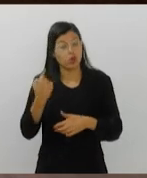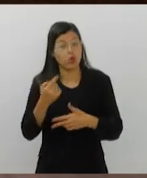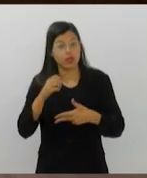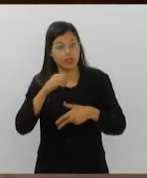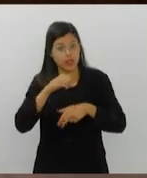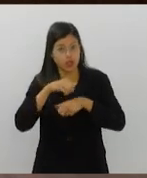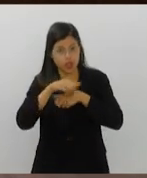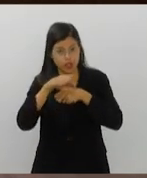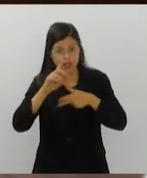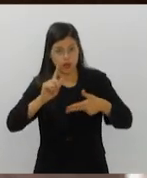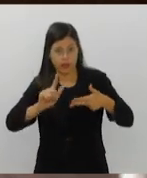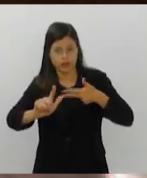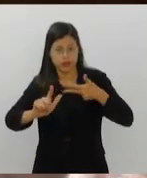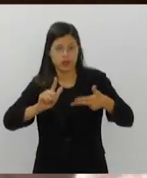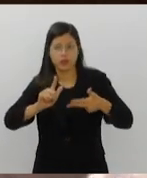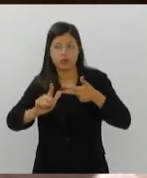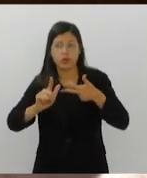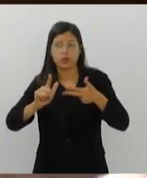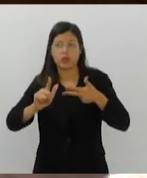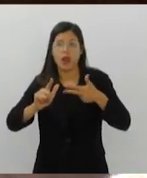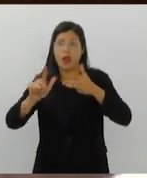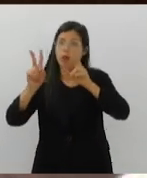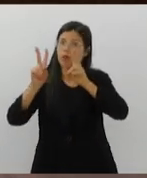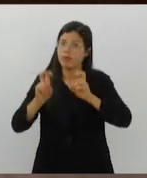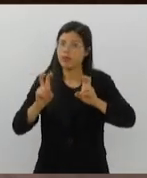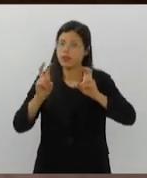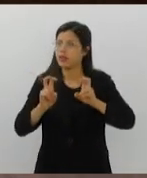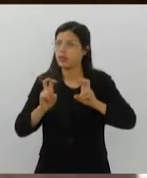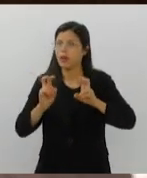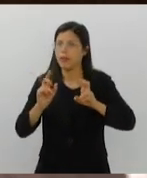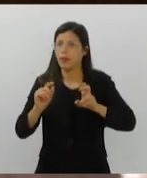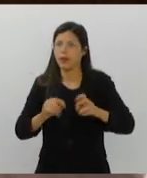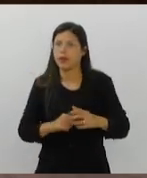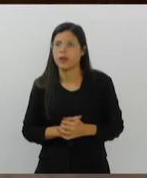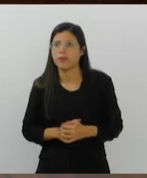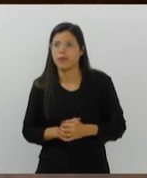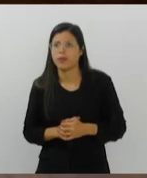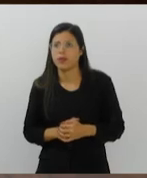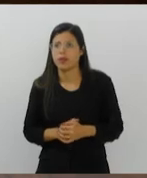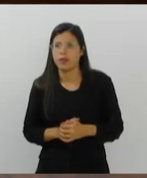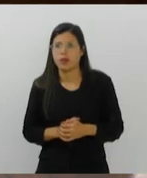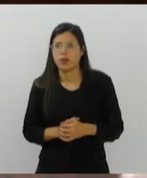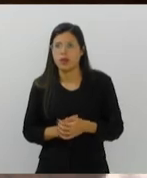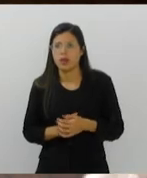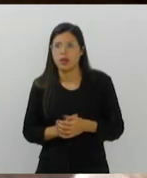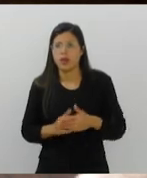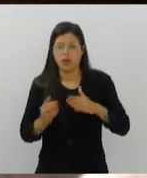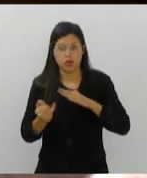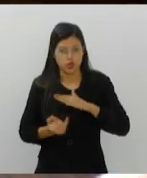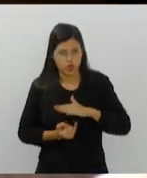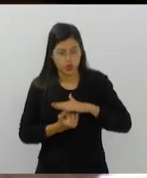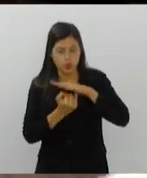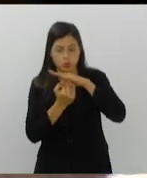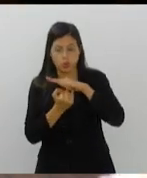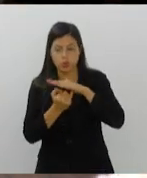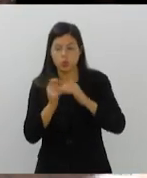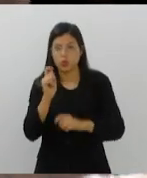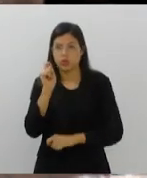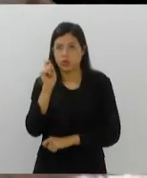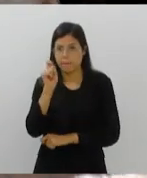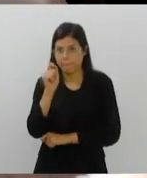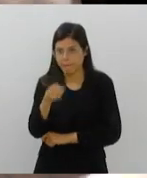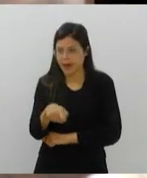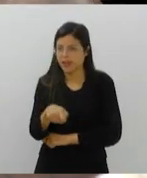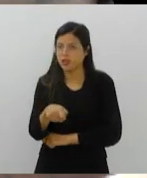legislativa é justo com esse tema, não é? Que a Fundação Instituto de Pesca do Estado do